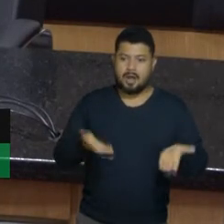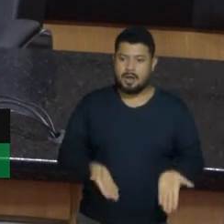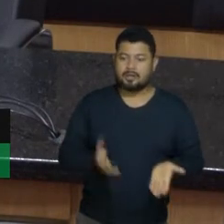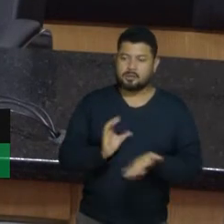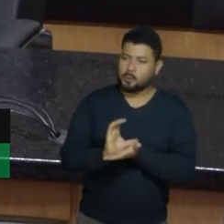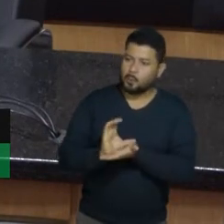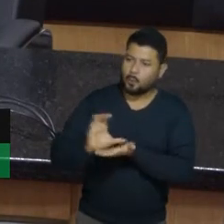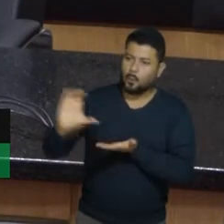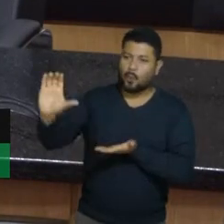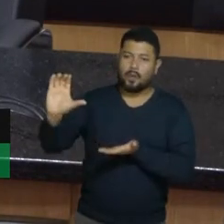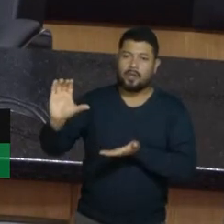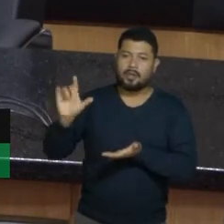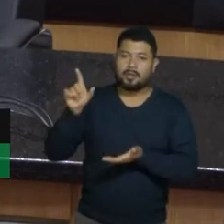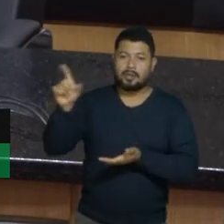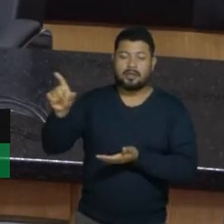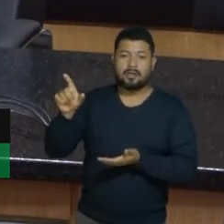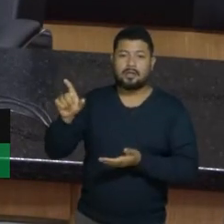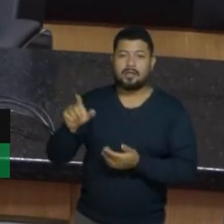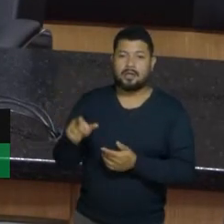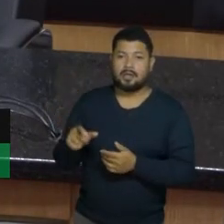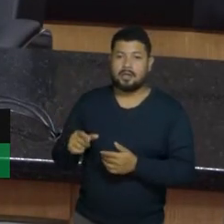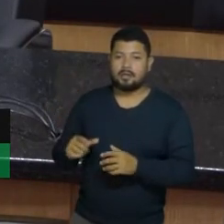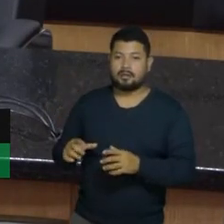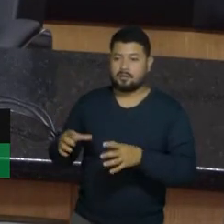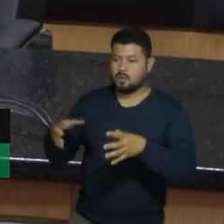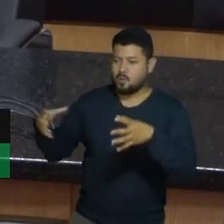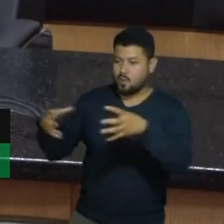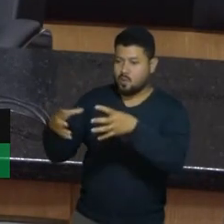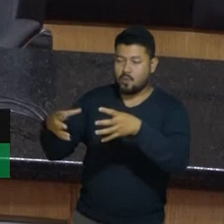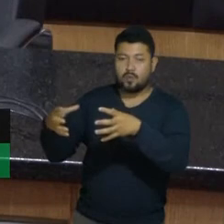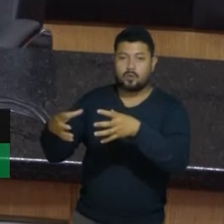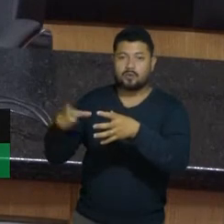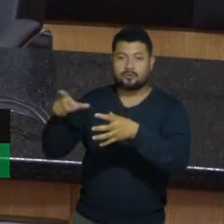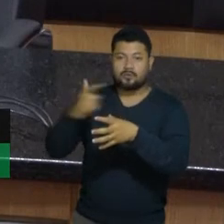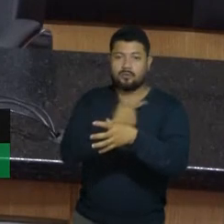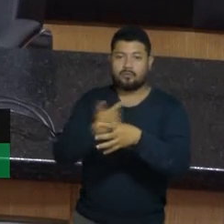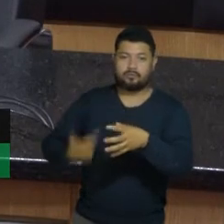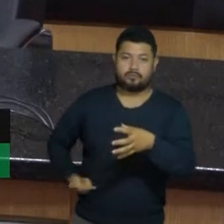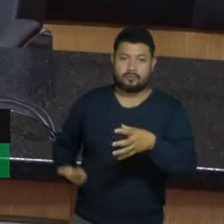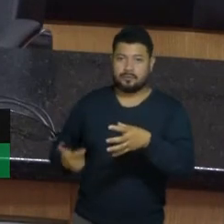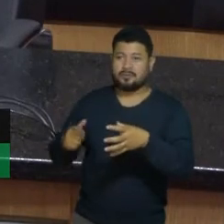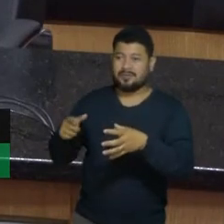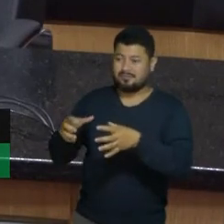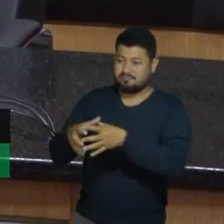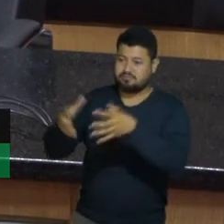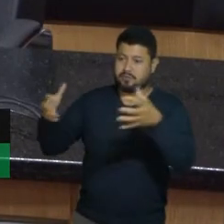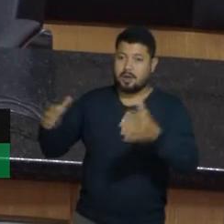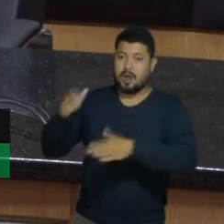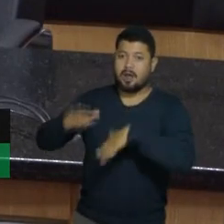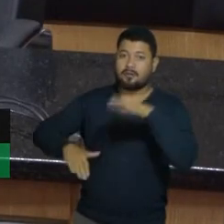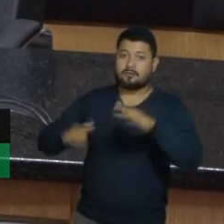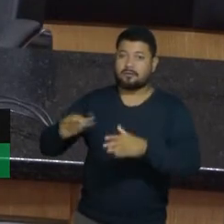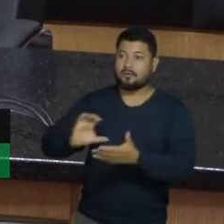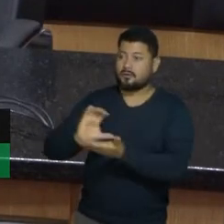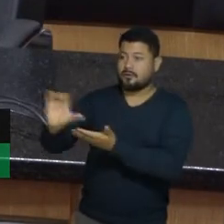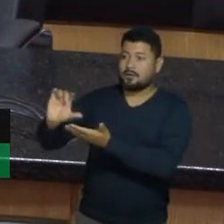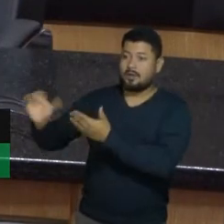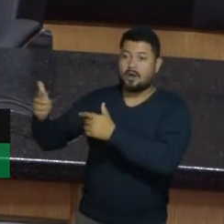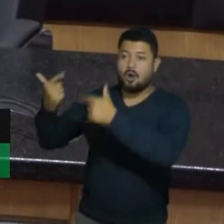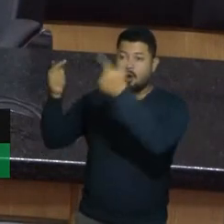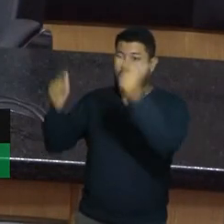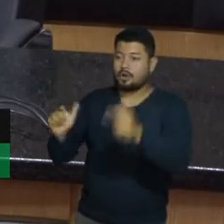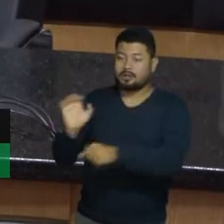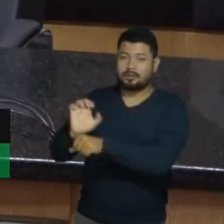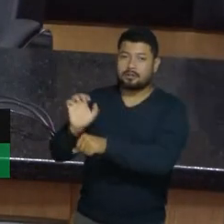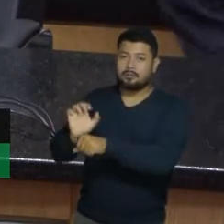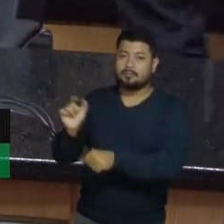para Brasília, fica na máquina pública em Brasília, aquela máquina gigante que a gente sabe que tem lá, e vai muitas vezes para outros estados que são deficitários, enquanto o